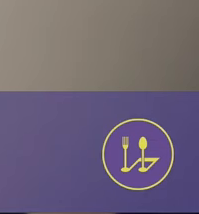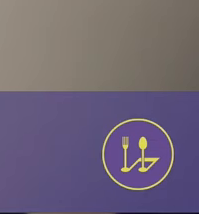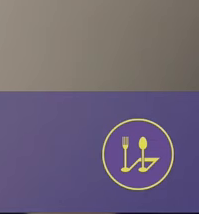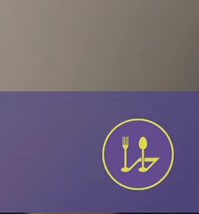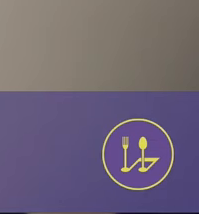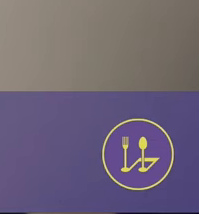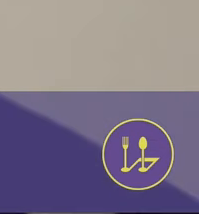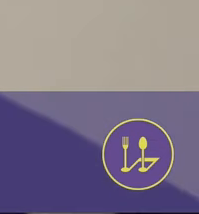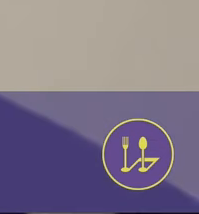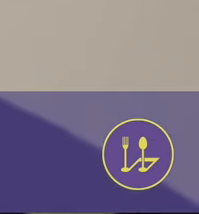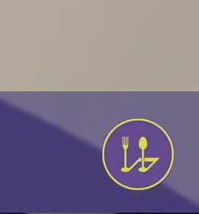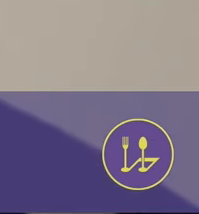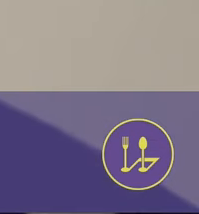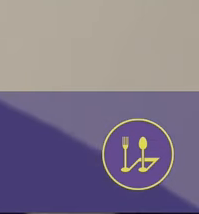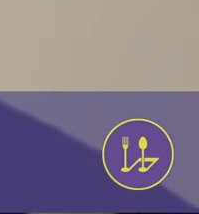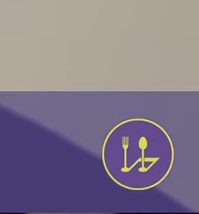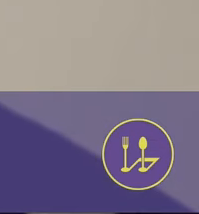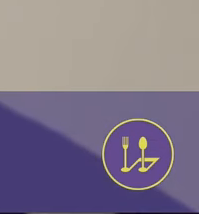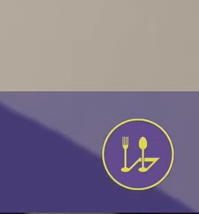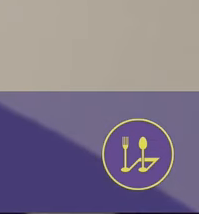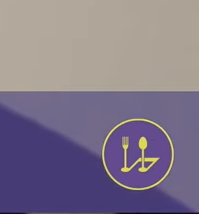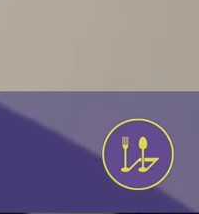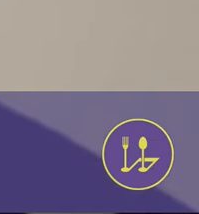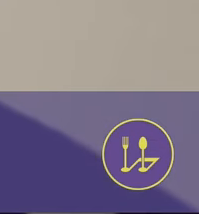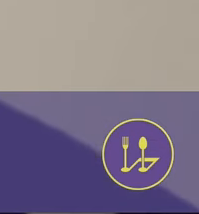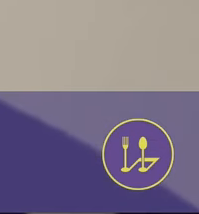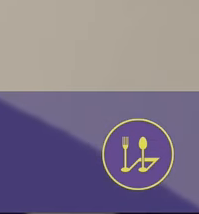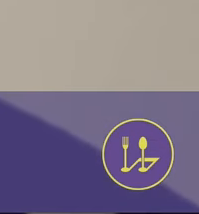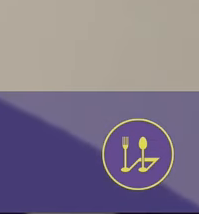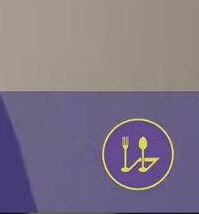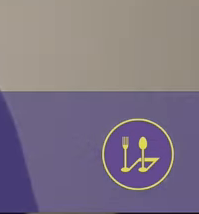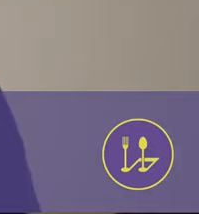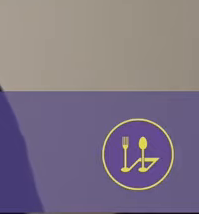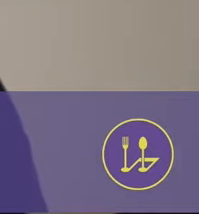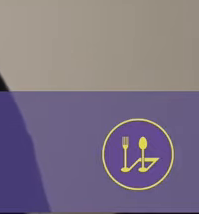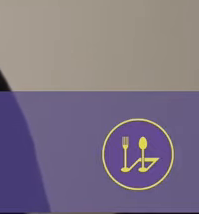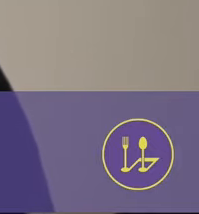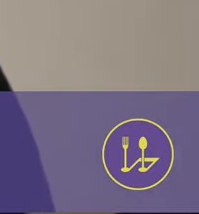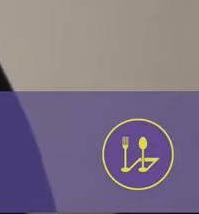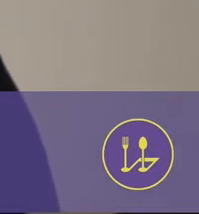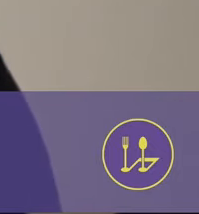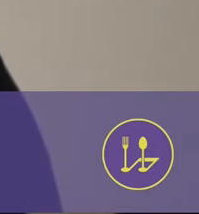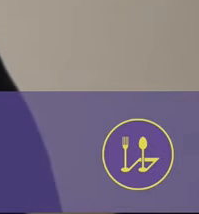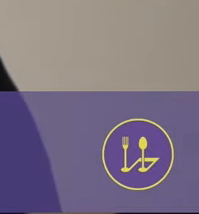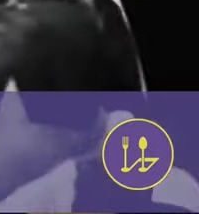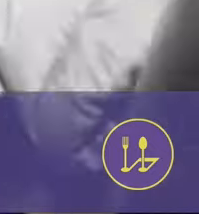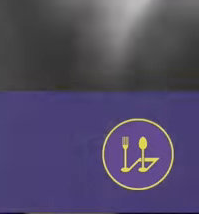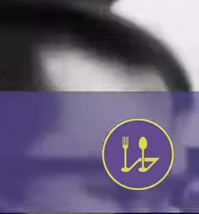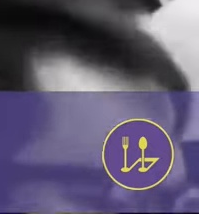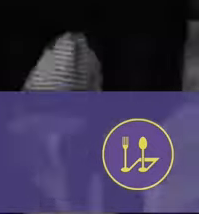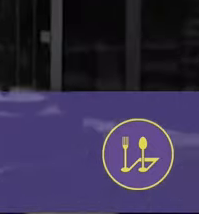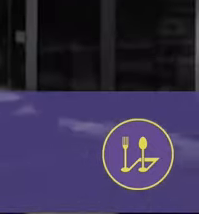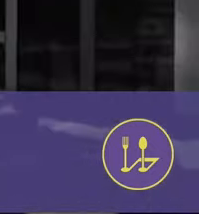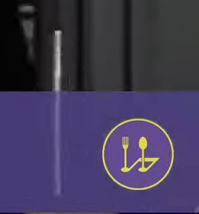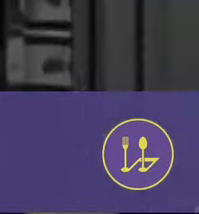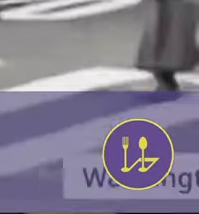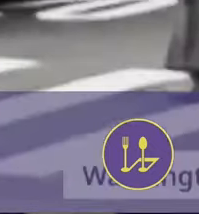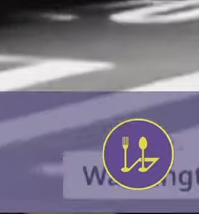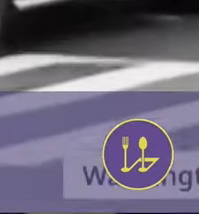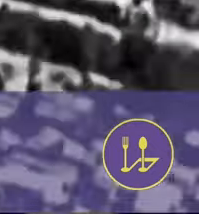comércios. Mas nós não falamos que as ruas estão vazias? E é aí que um problema que já era grande se